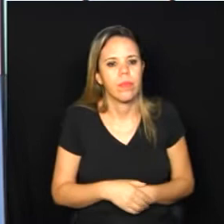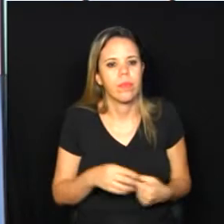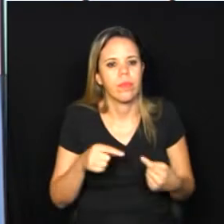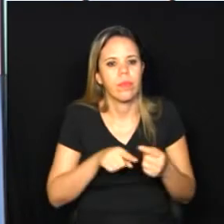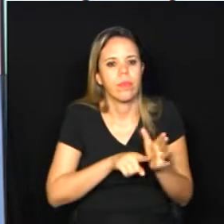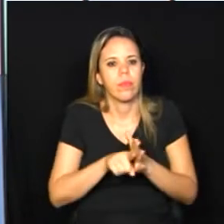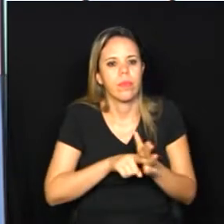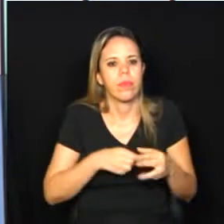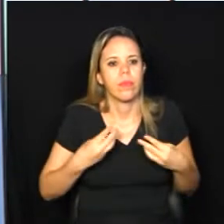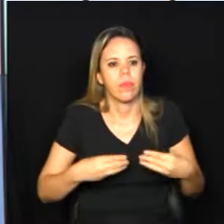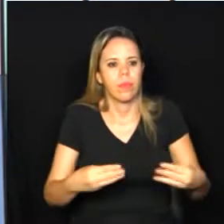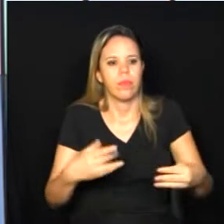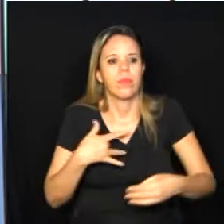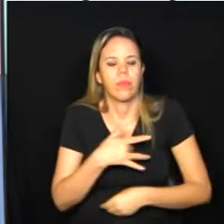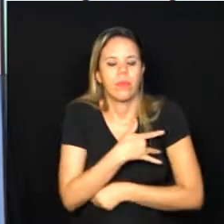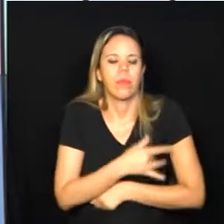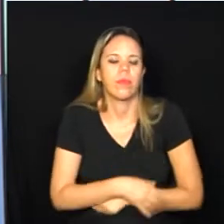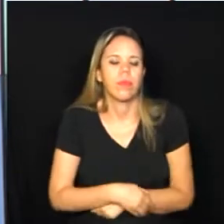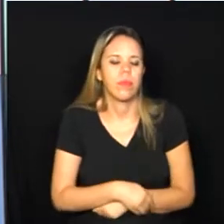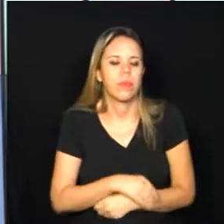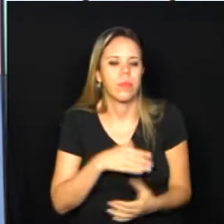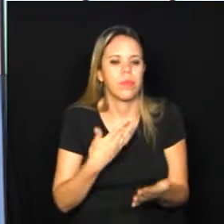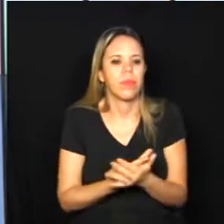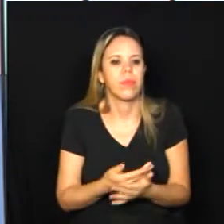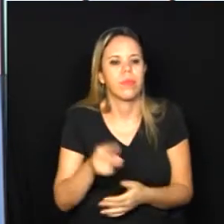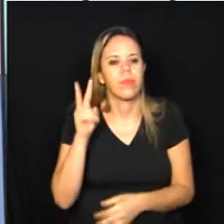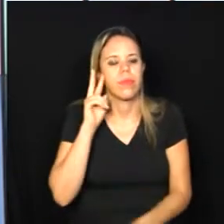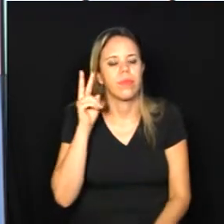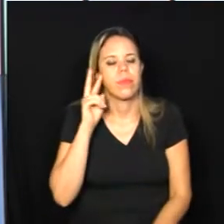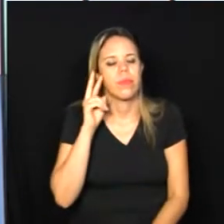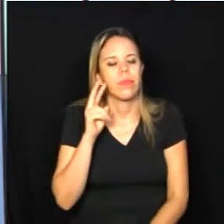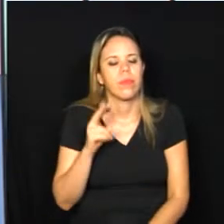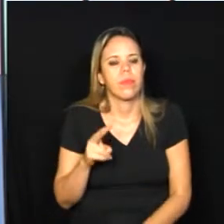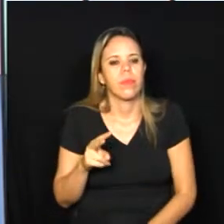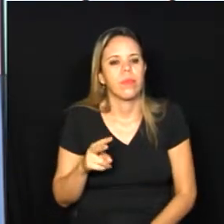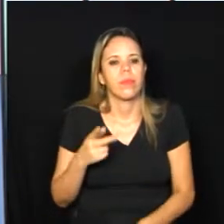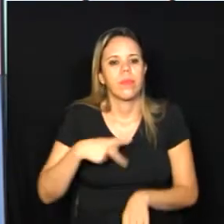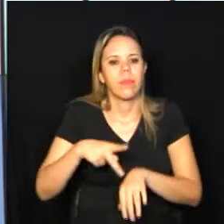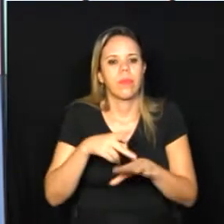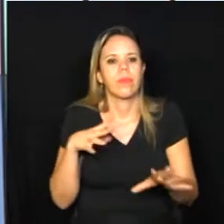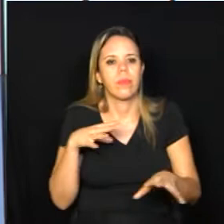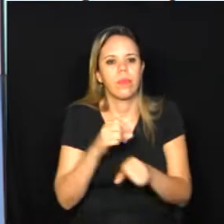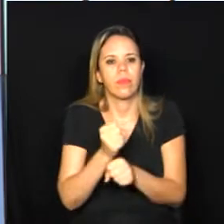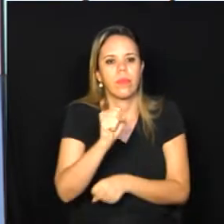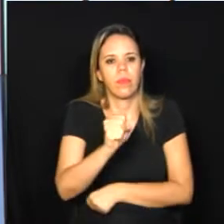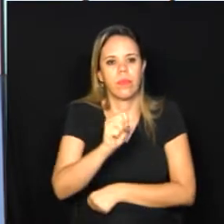com o Ministério da Saúde, até esta segunda-feira, o país somava